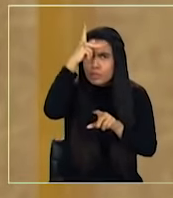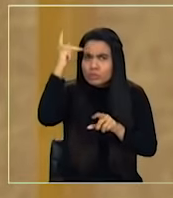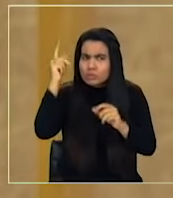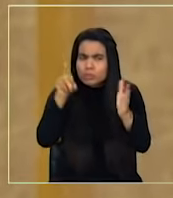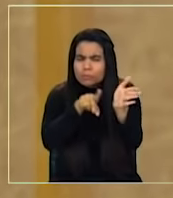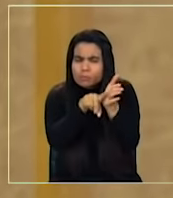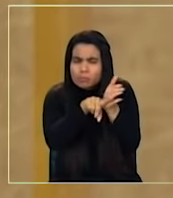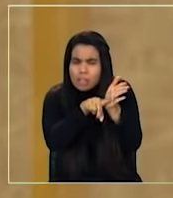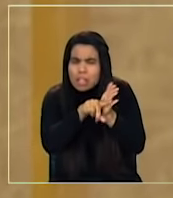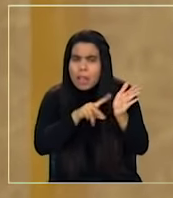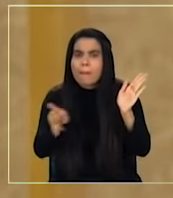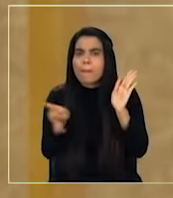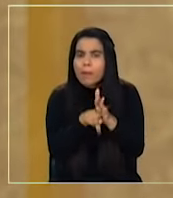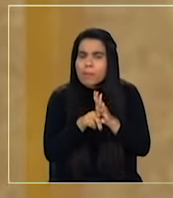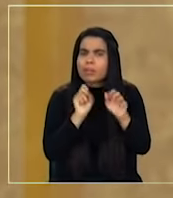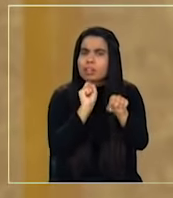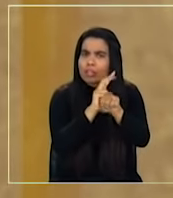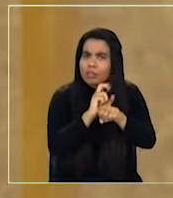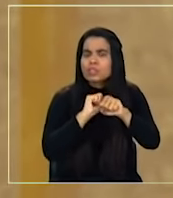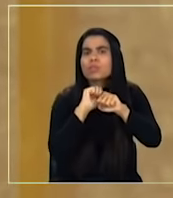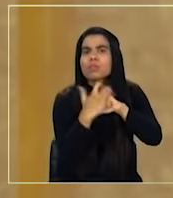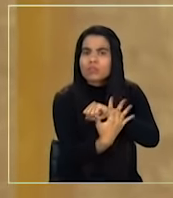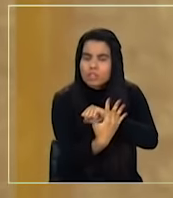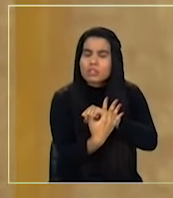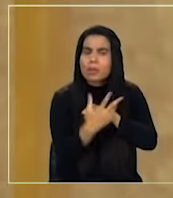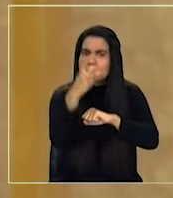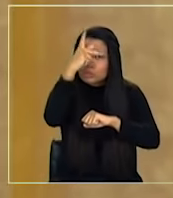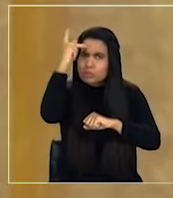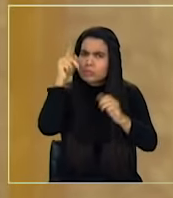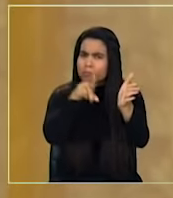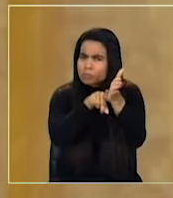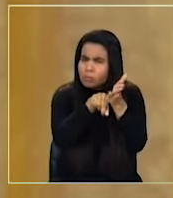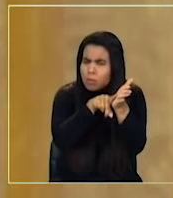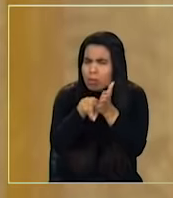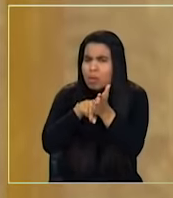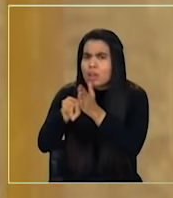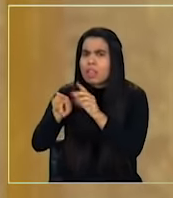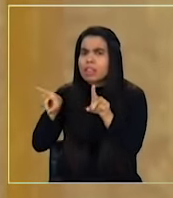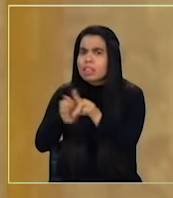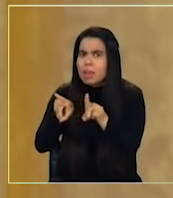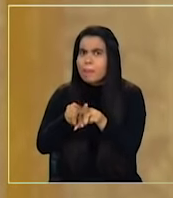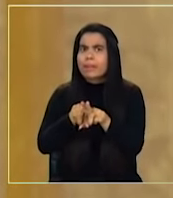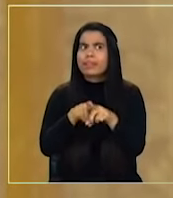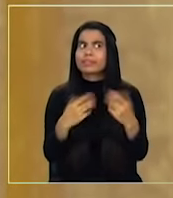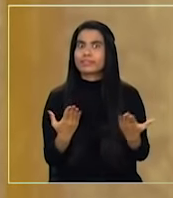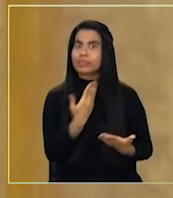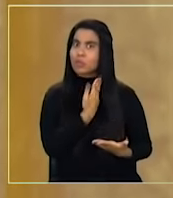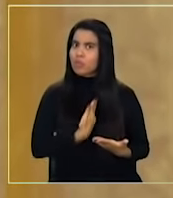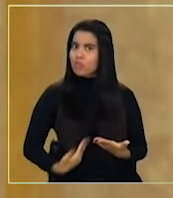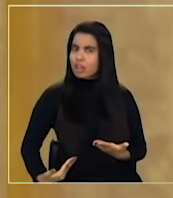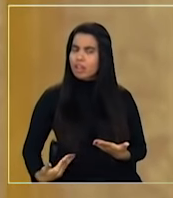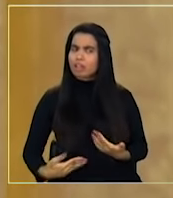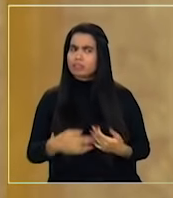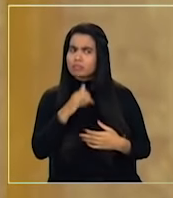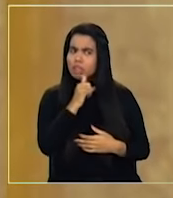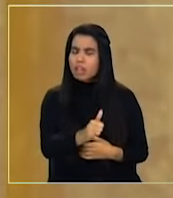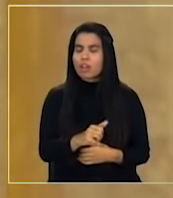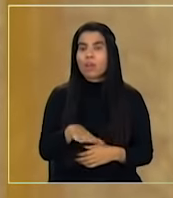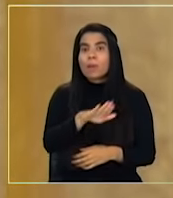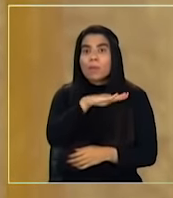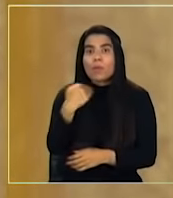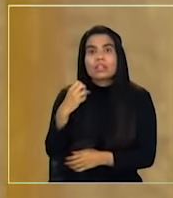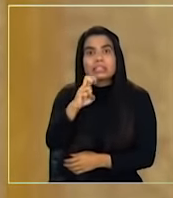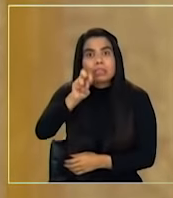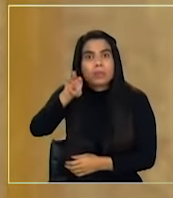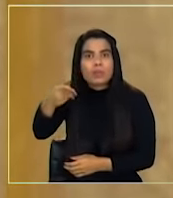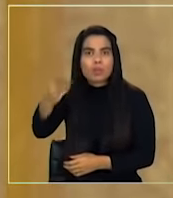Zé Ninguém, não. Eu estou falando de gente especialista, inclusive gente do governo. Oh, vão morrer 5 milhões, vão morrer 6